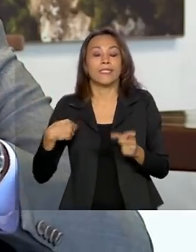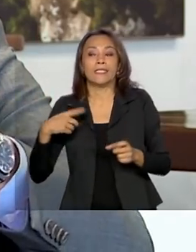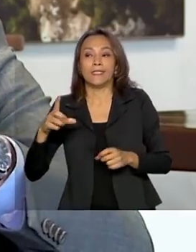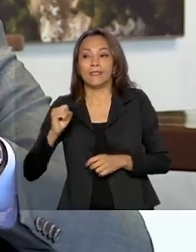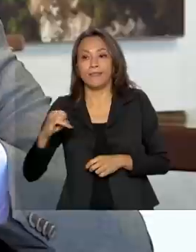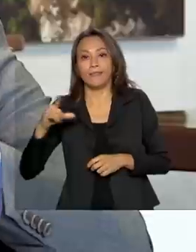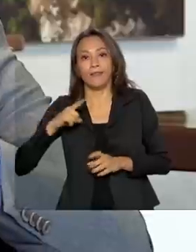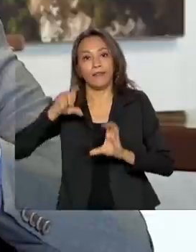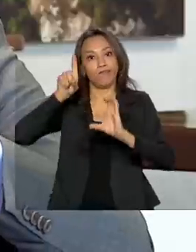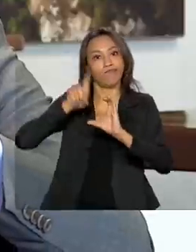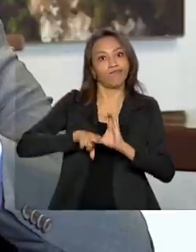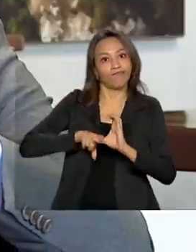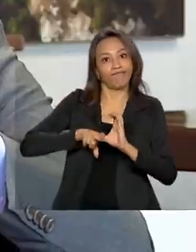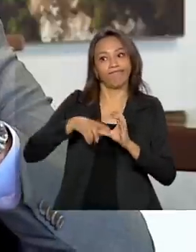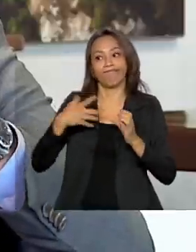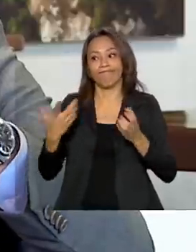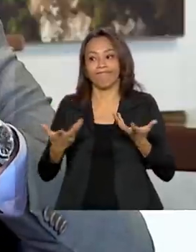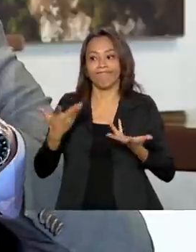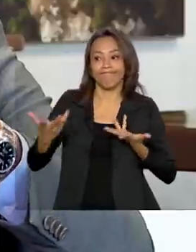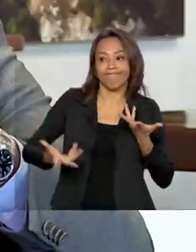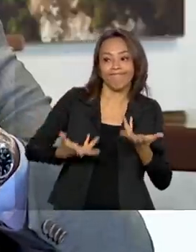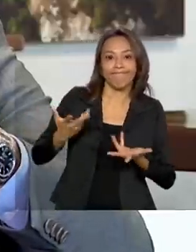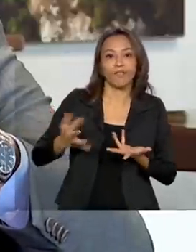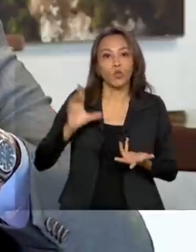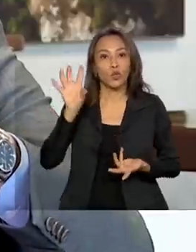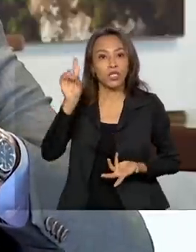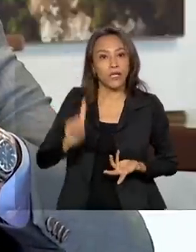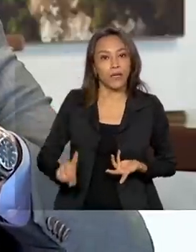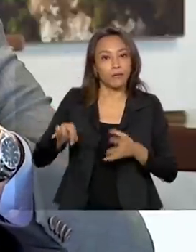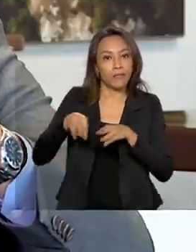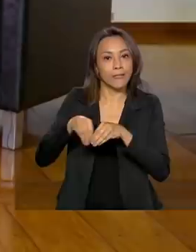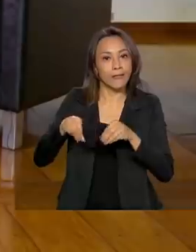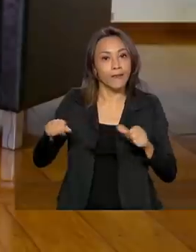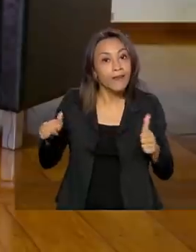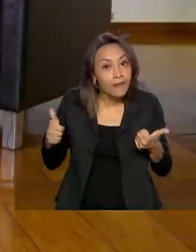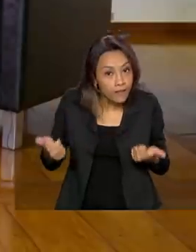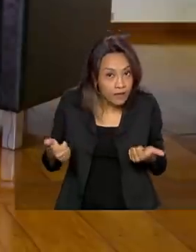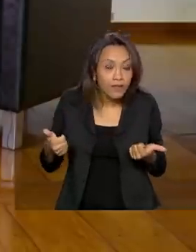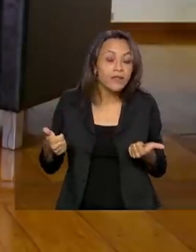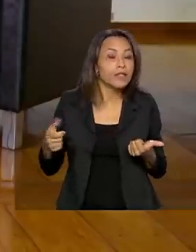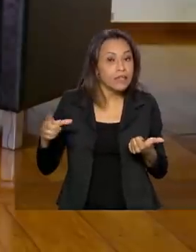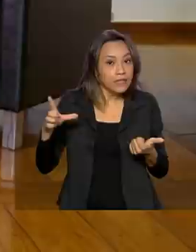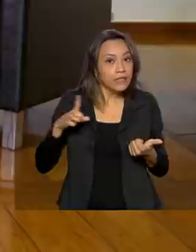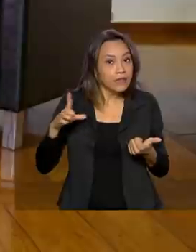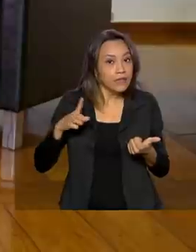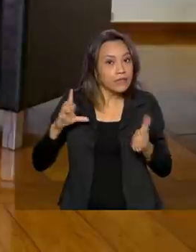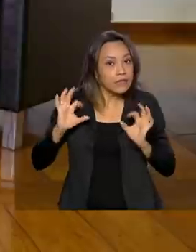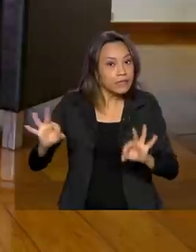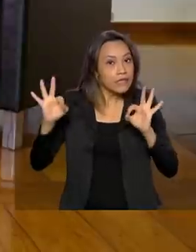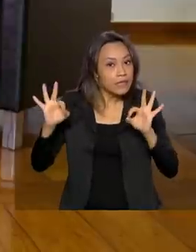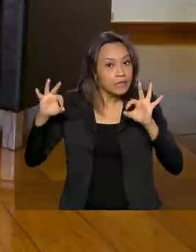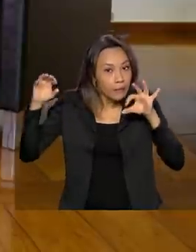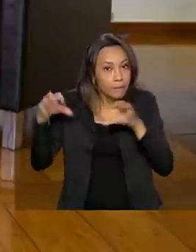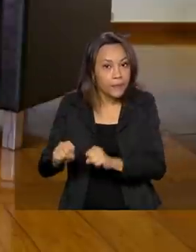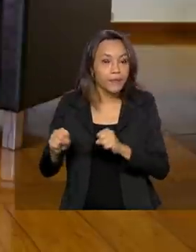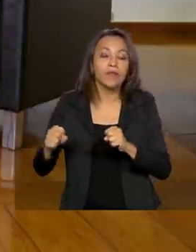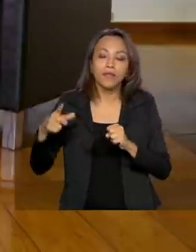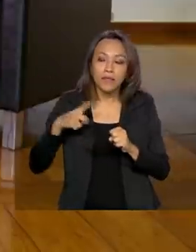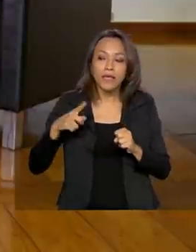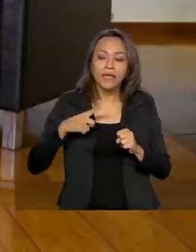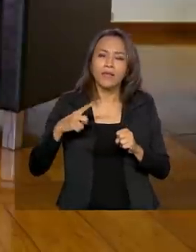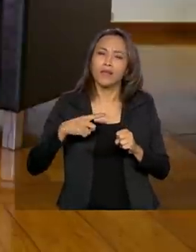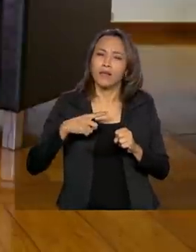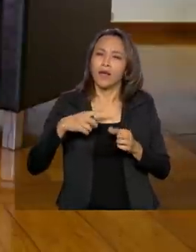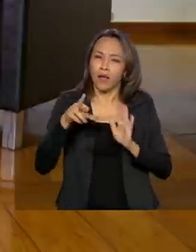até inclusive em relação à própria, o direito de propriedade ou a certeza da posse, né? Então, esses são requisitos